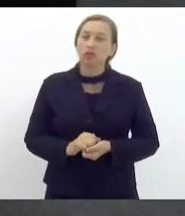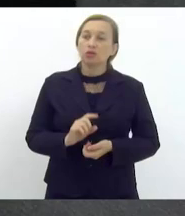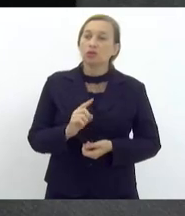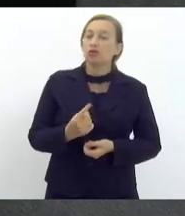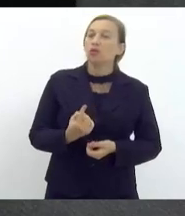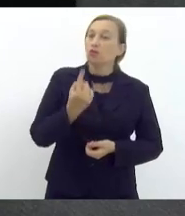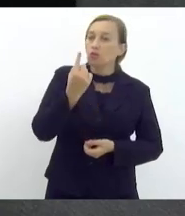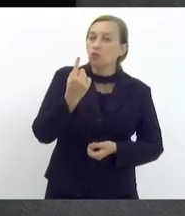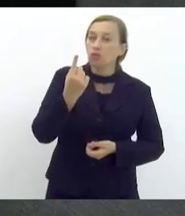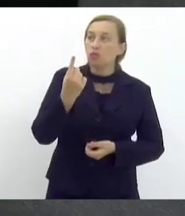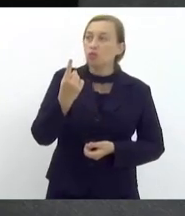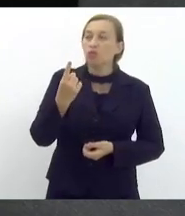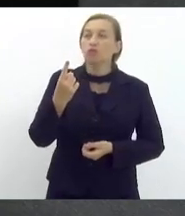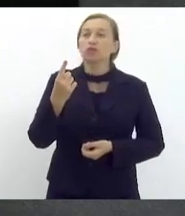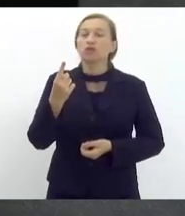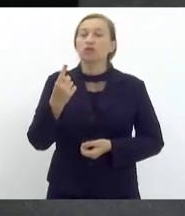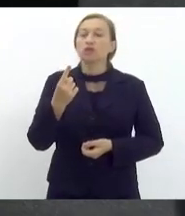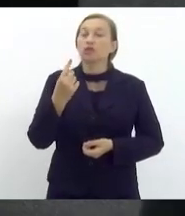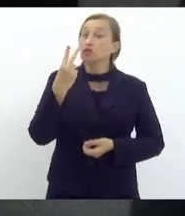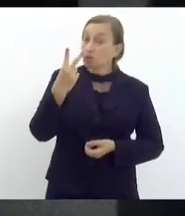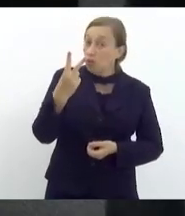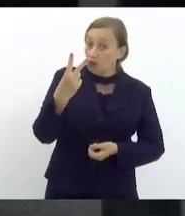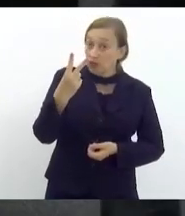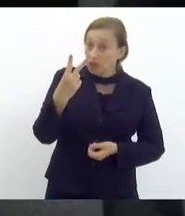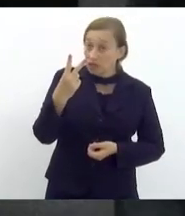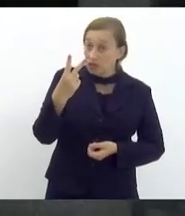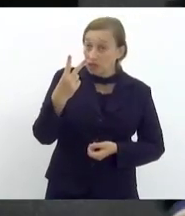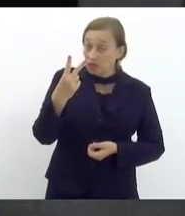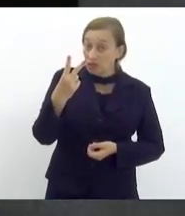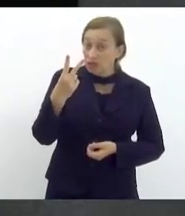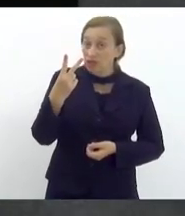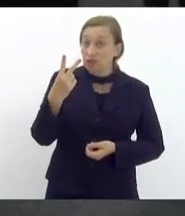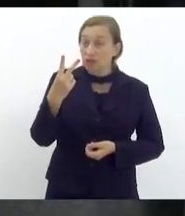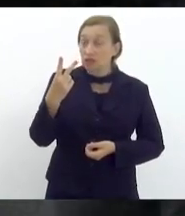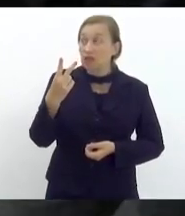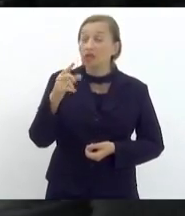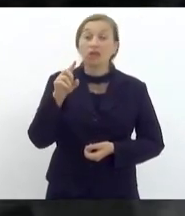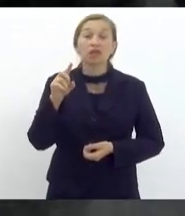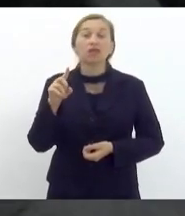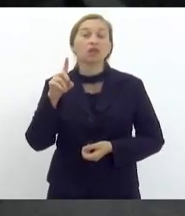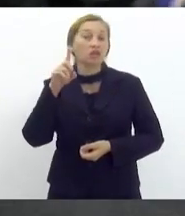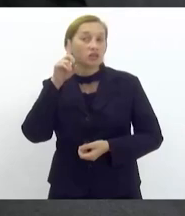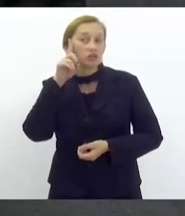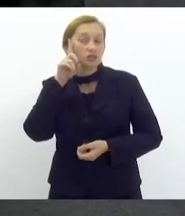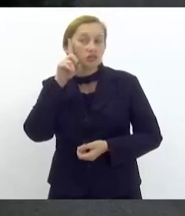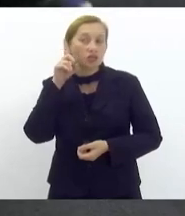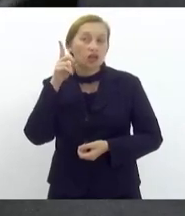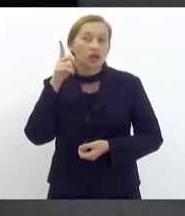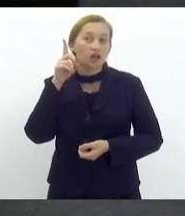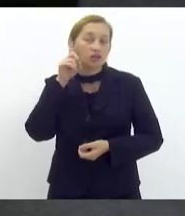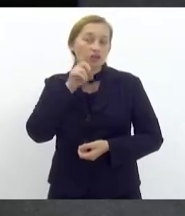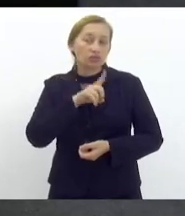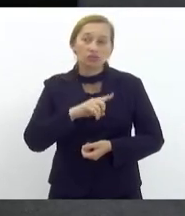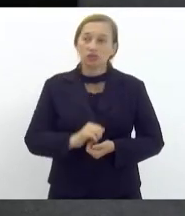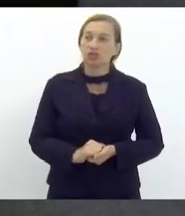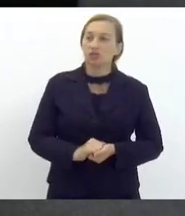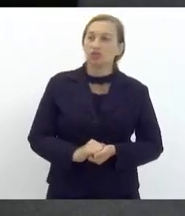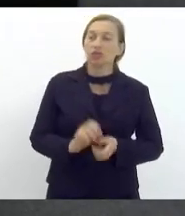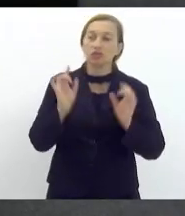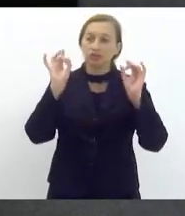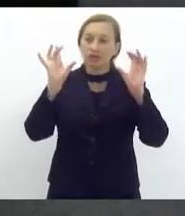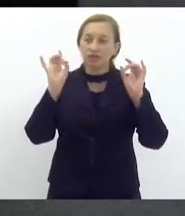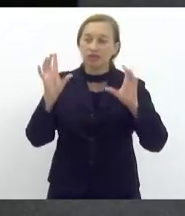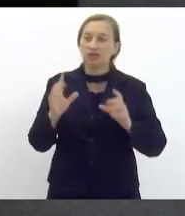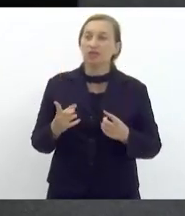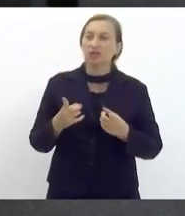ou em Harvard onde eu tive a oportunidade de estudar também é um dos maiores especialistas do mundo na